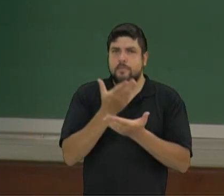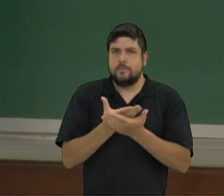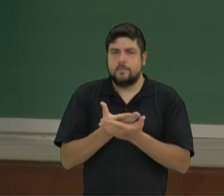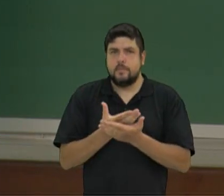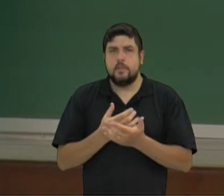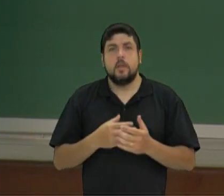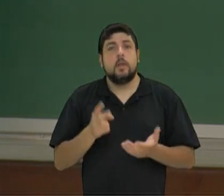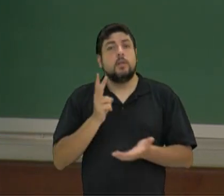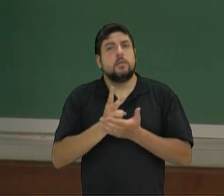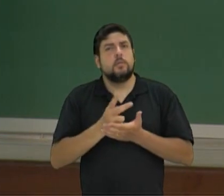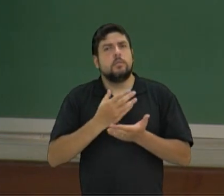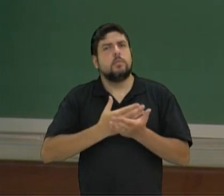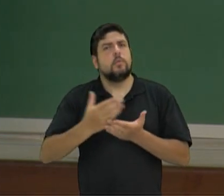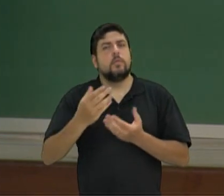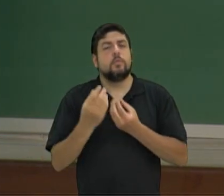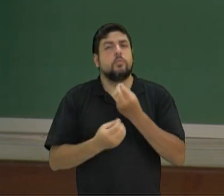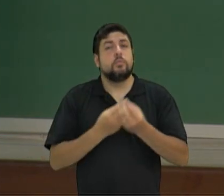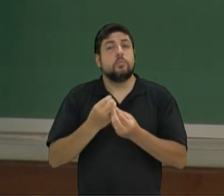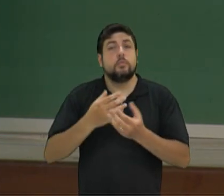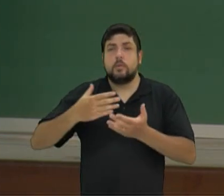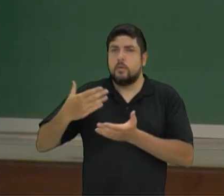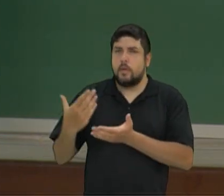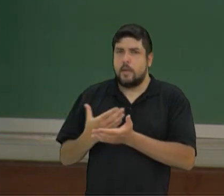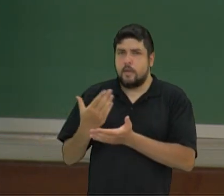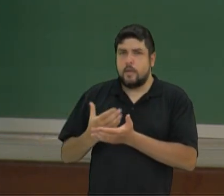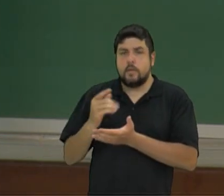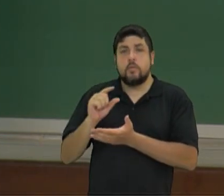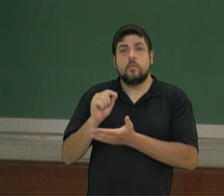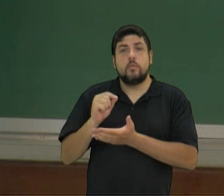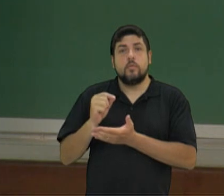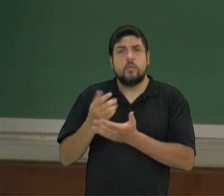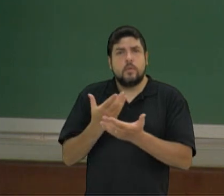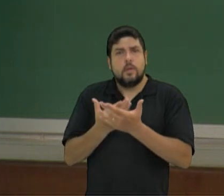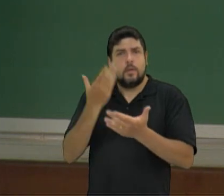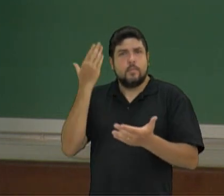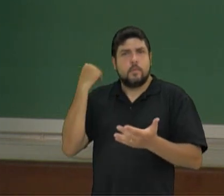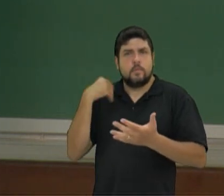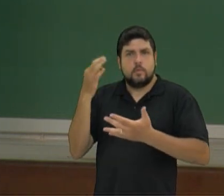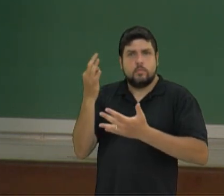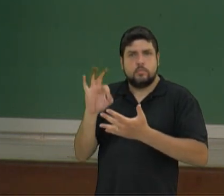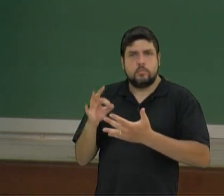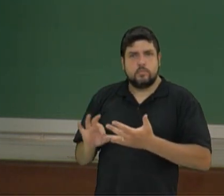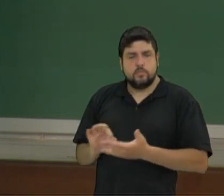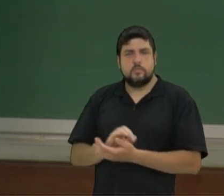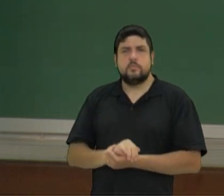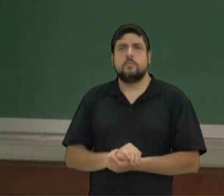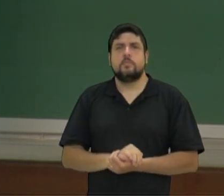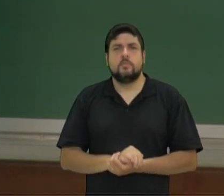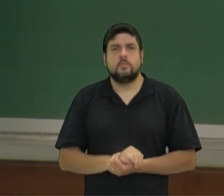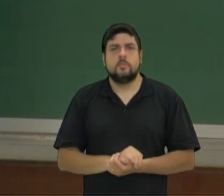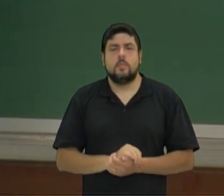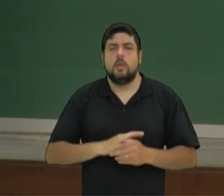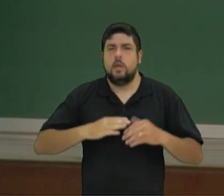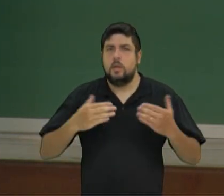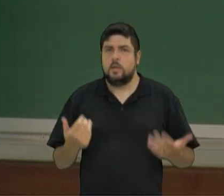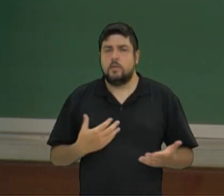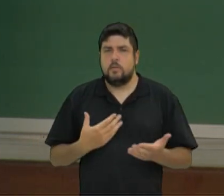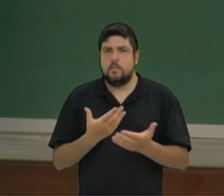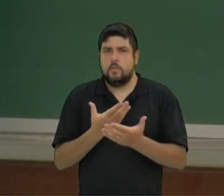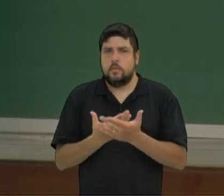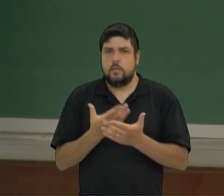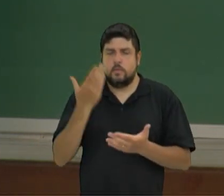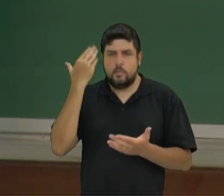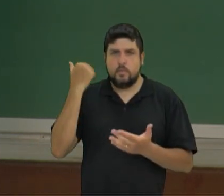E como que a gente sempre começa? Caderno na mão para a correção das atividades. Então, na aula passada, a